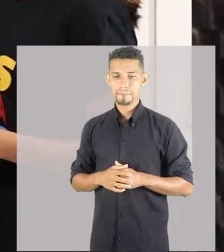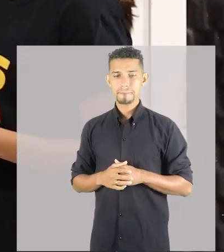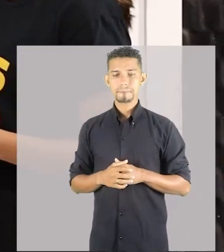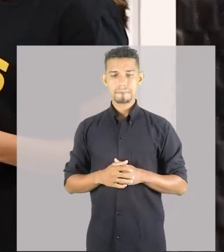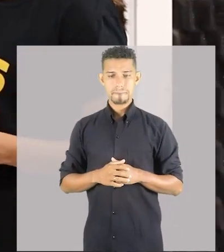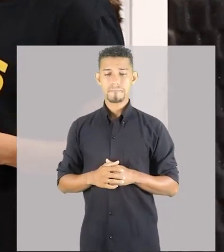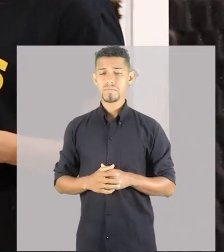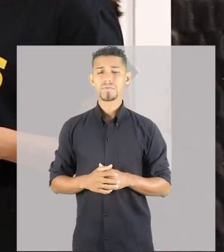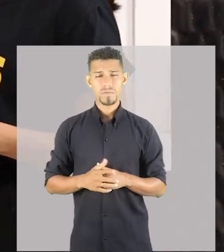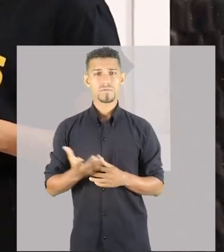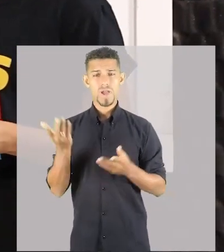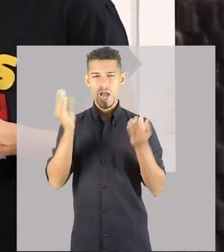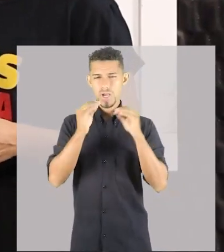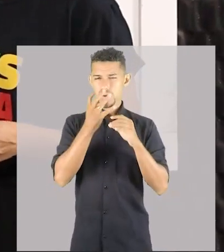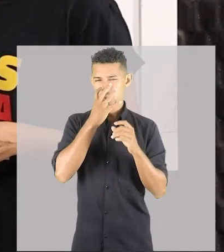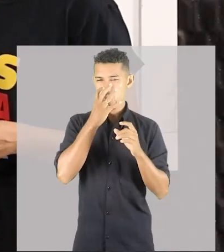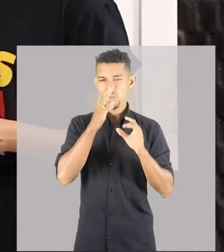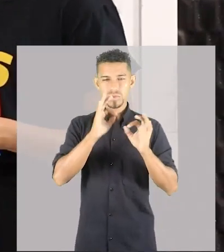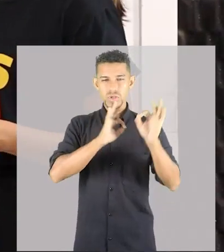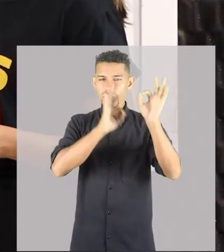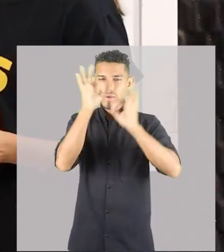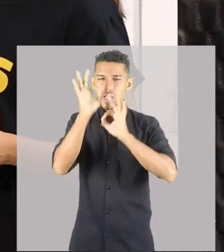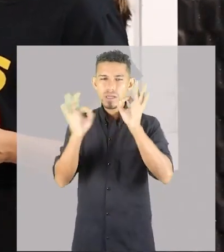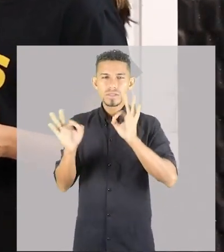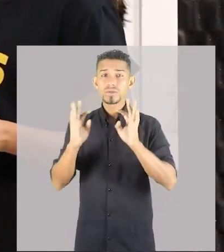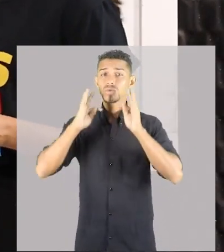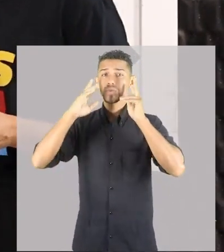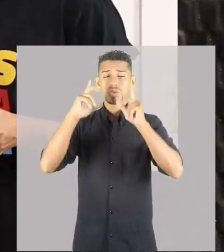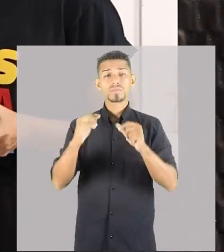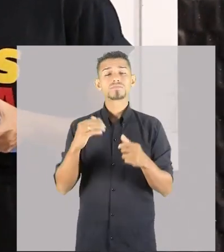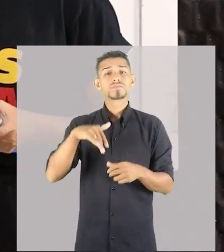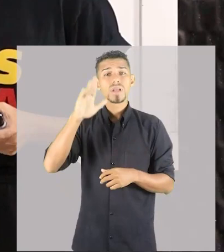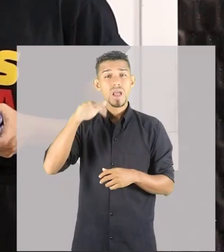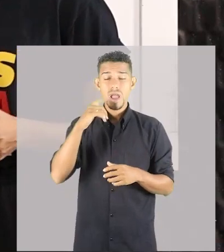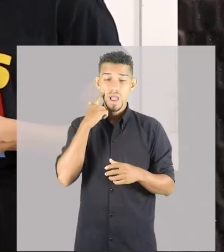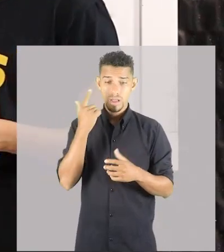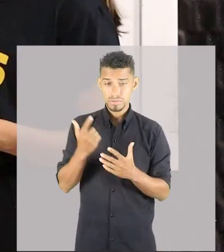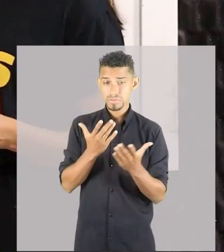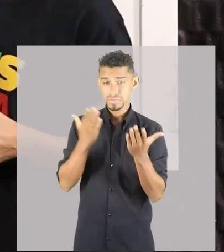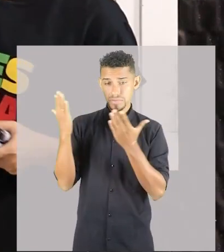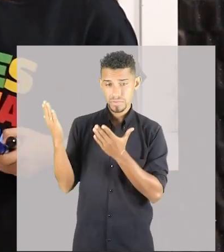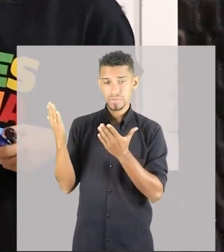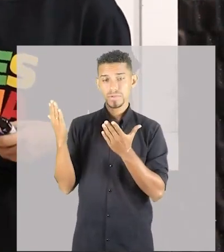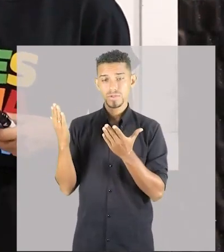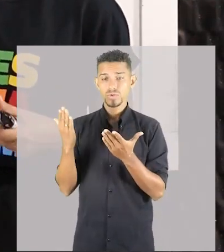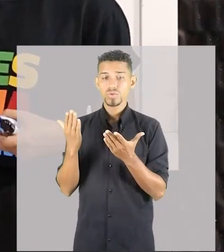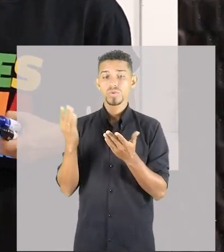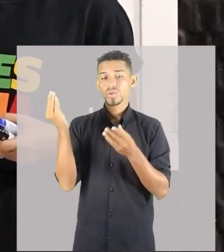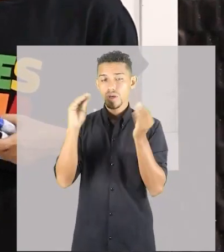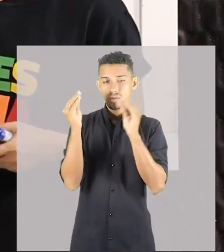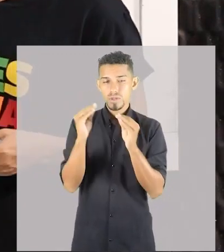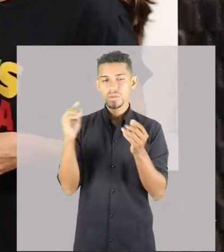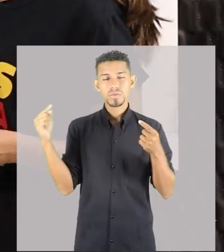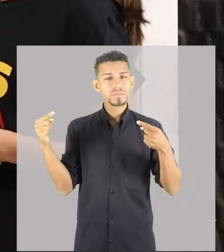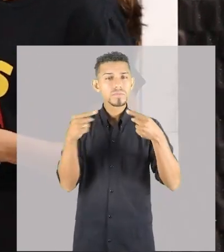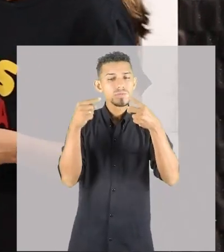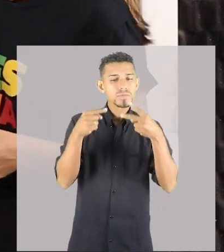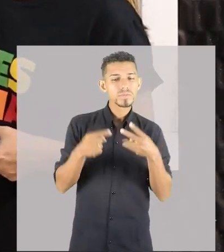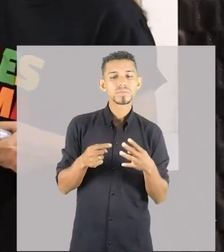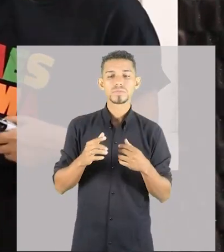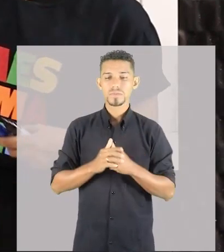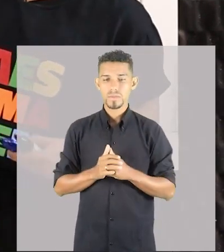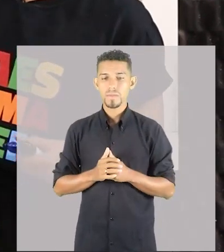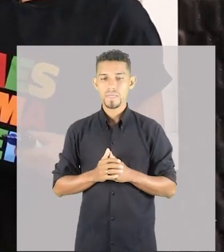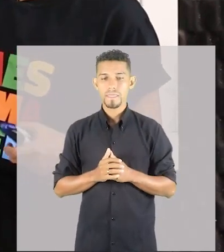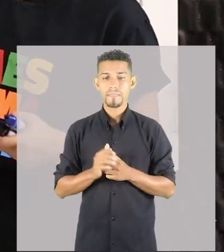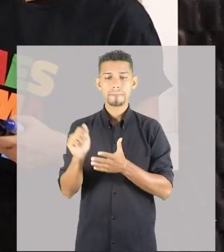vai observar, né, aqui toda essa questão. A gente vai colocar de quem é o cruzamento e ali a gente aponta quem vai ser, tá?